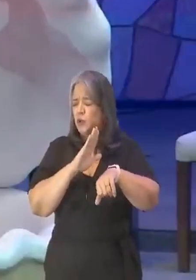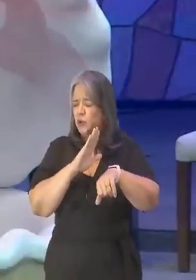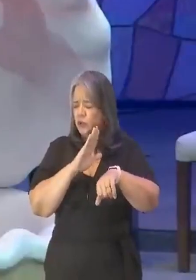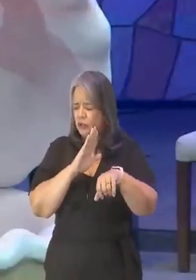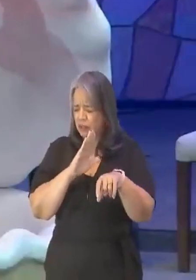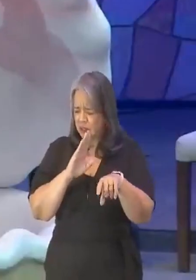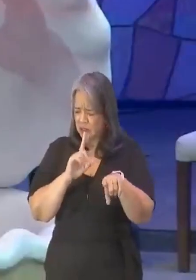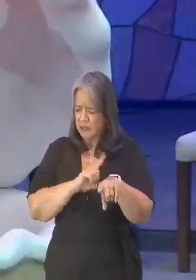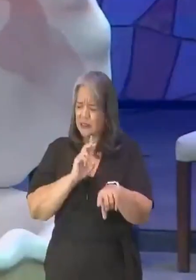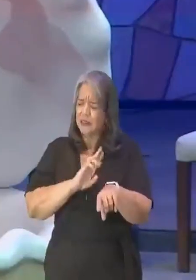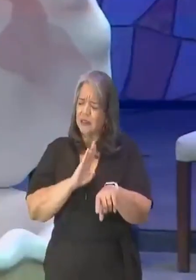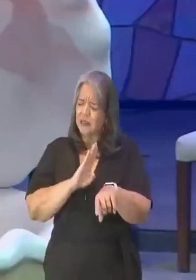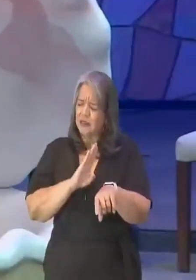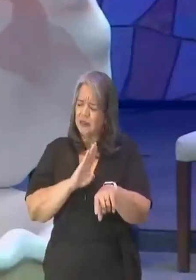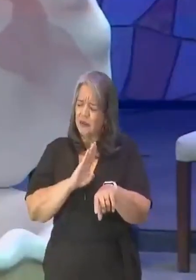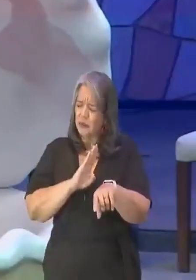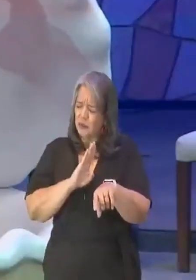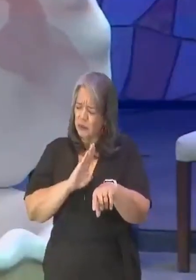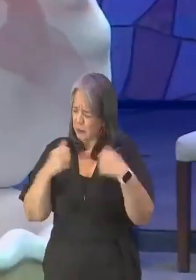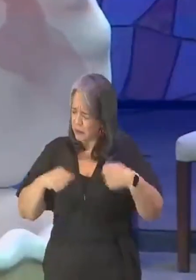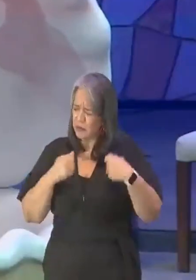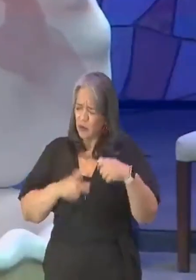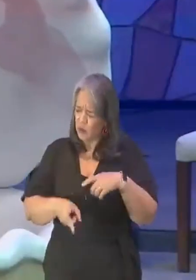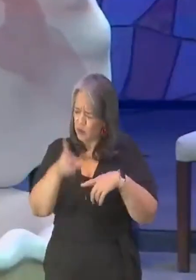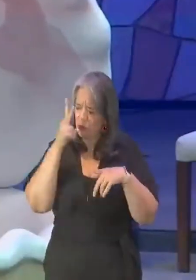o nome dos seus pais,